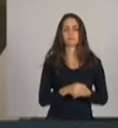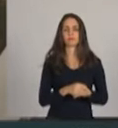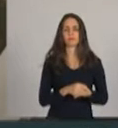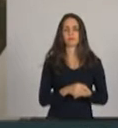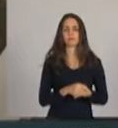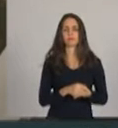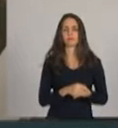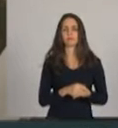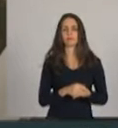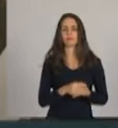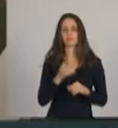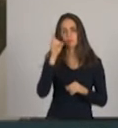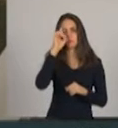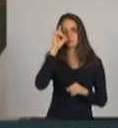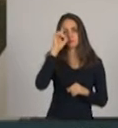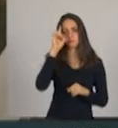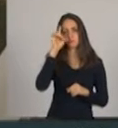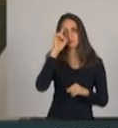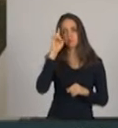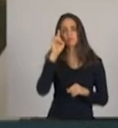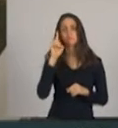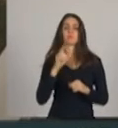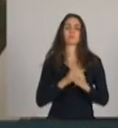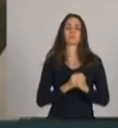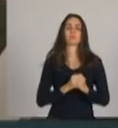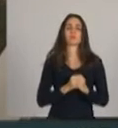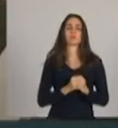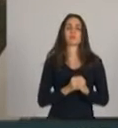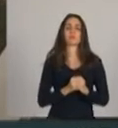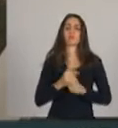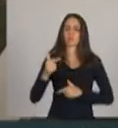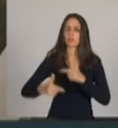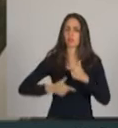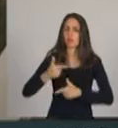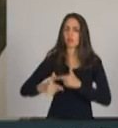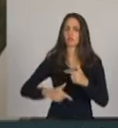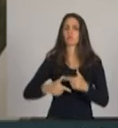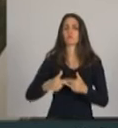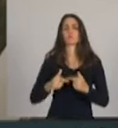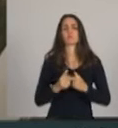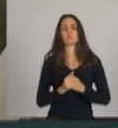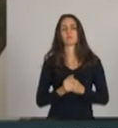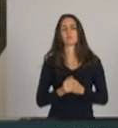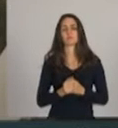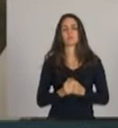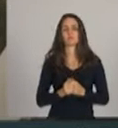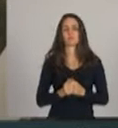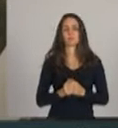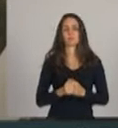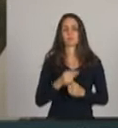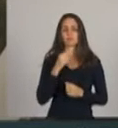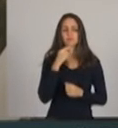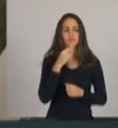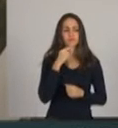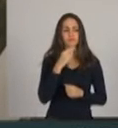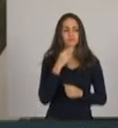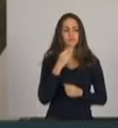dia a dia, em função da sua luta diária, não